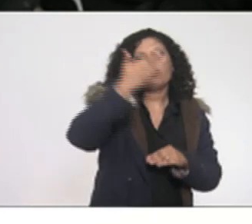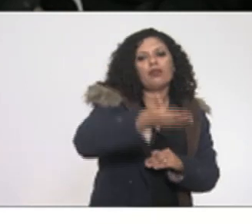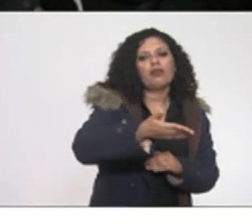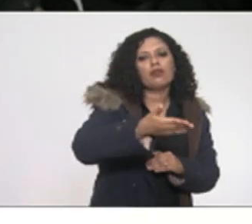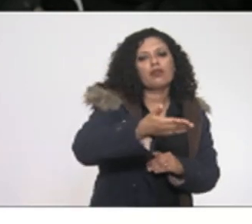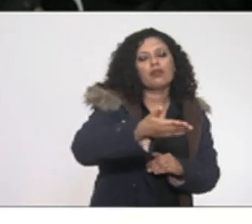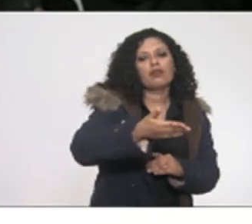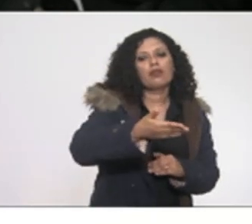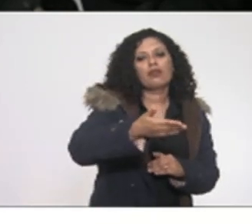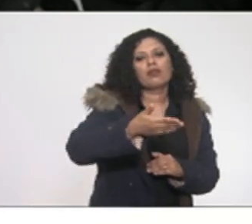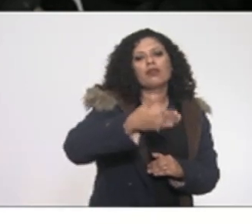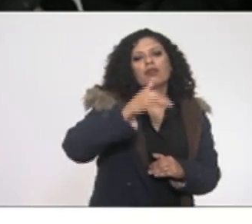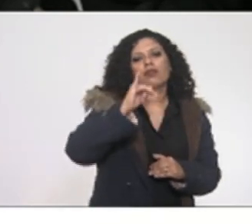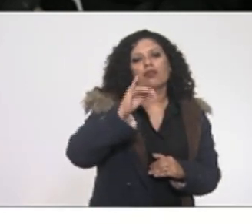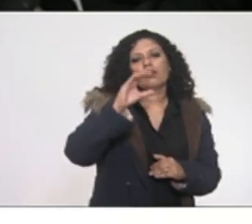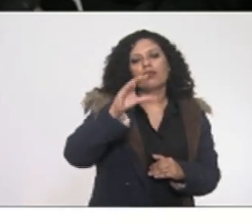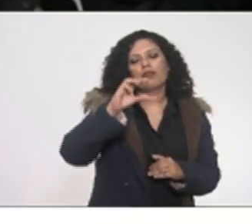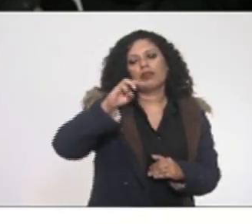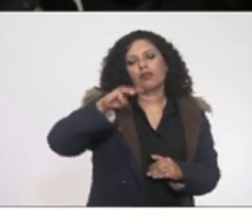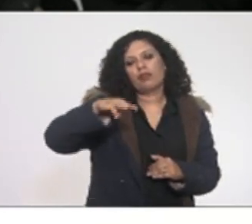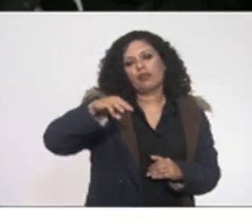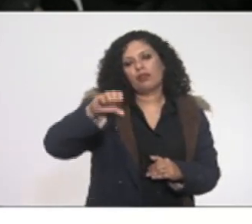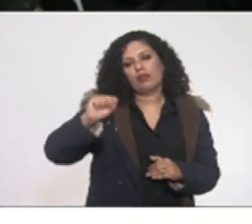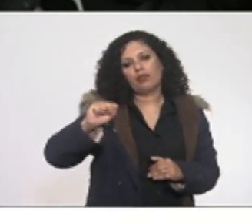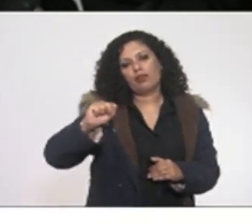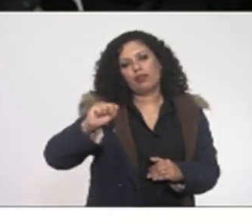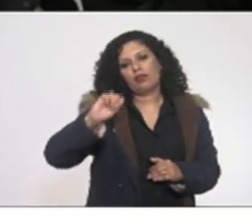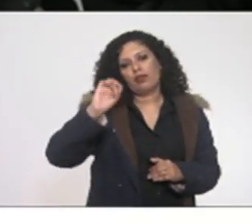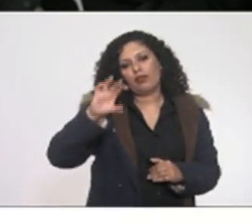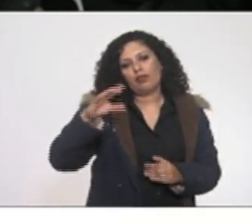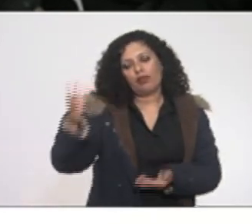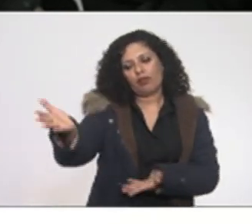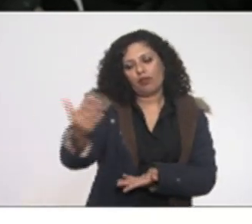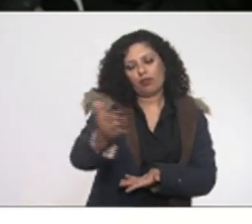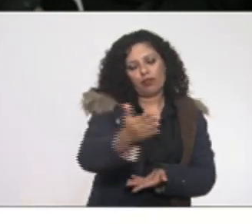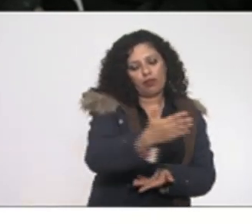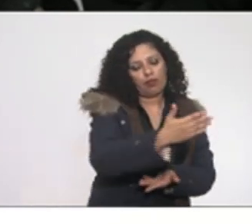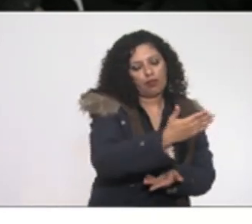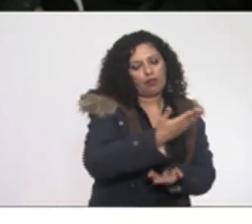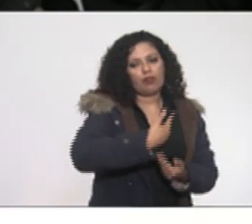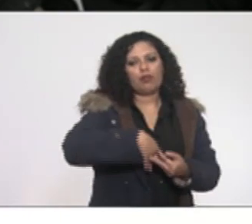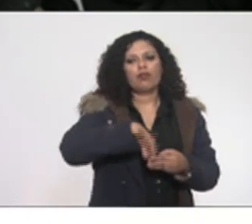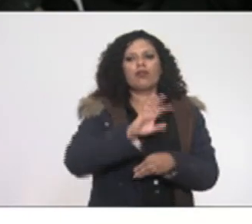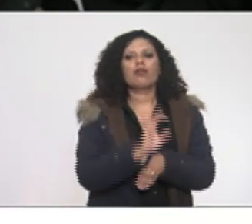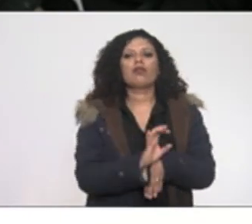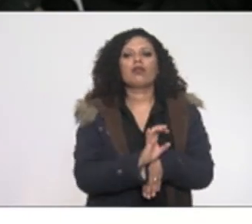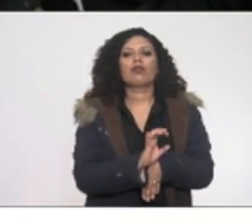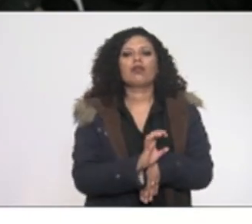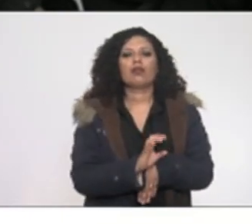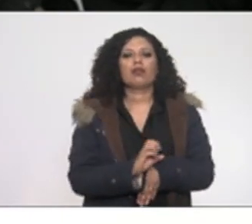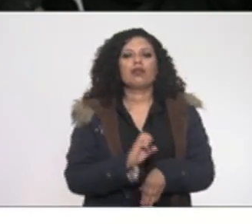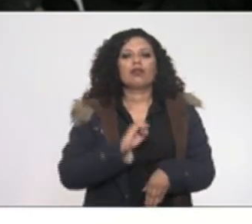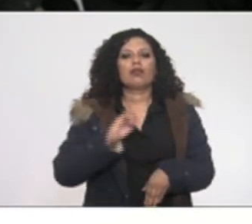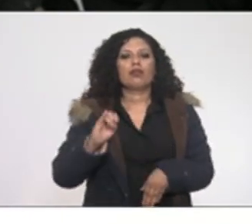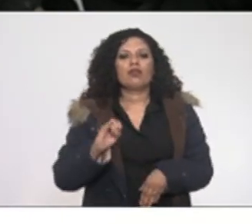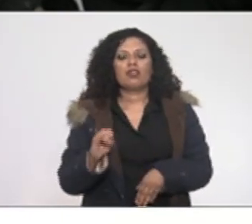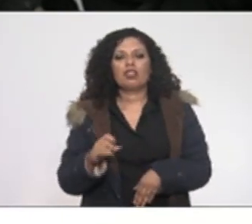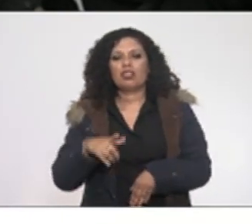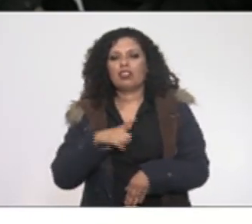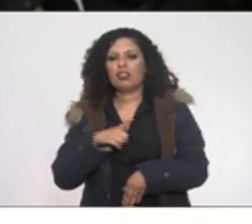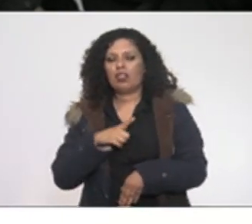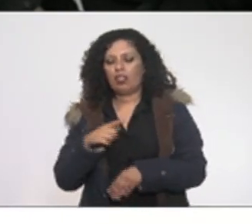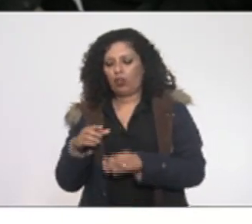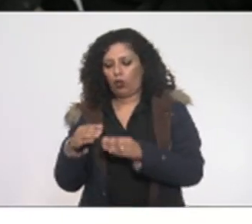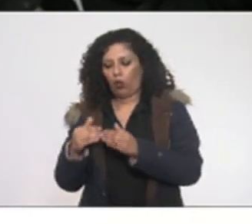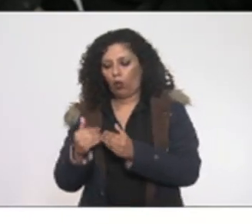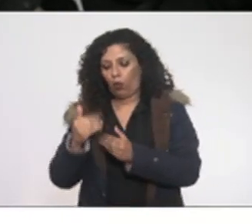aí é ICMS. E aí só recolhe para o Estado. Quer dizer, onde tem Citygate, sim. Onde o ponto de recebimento, o início e o